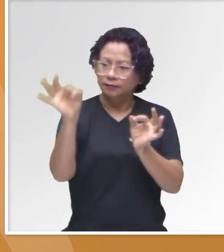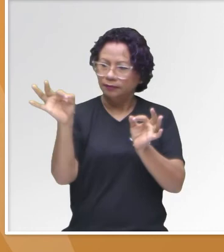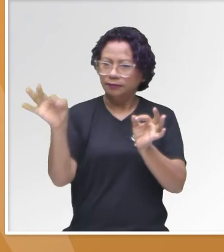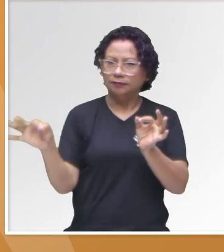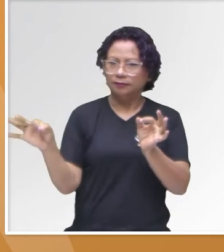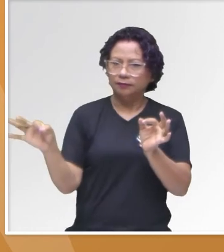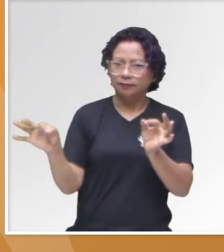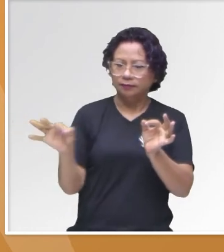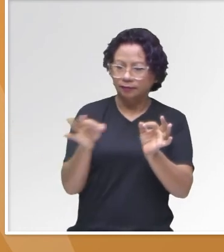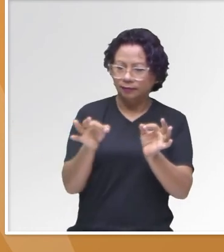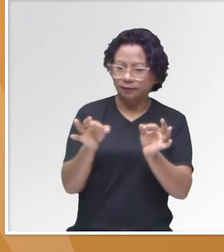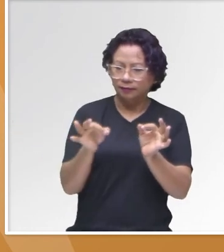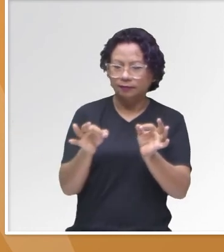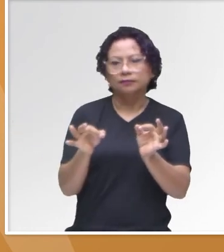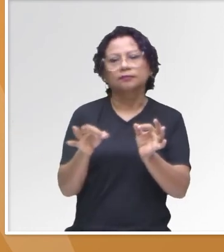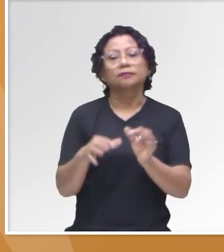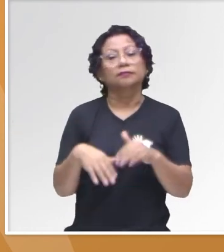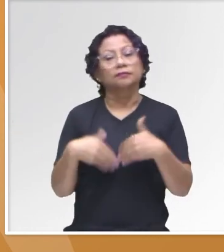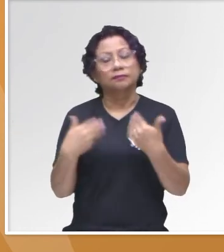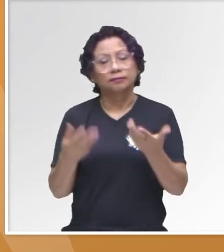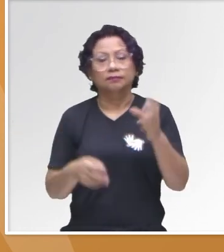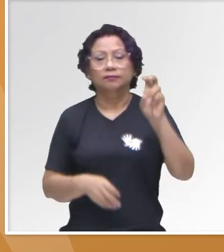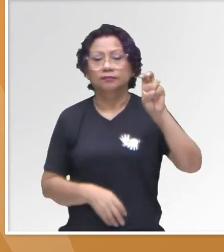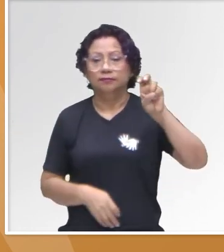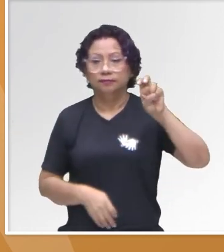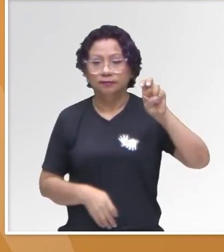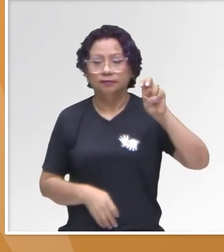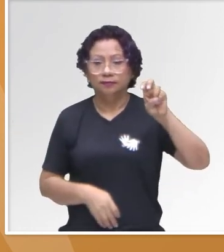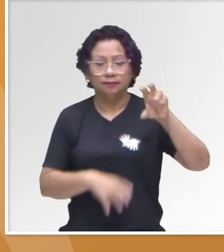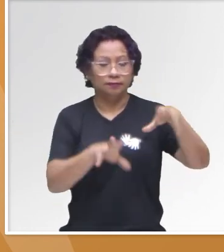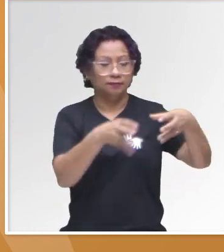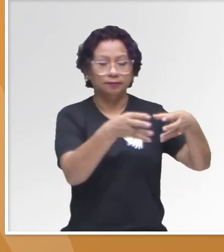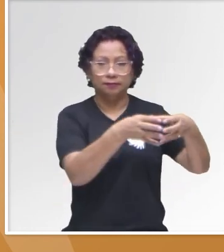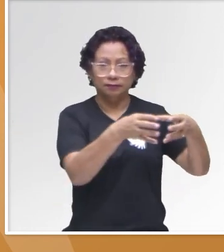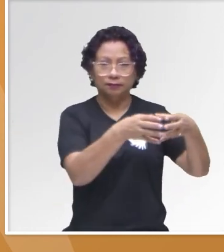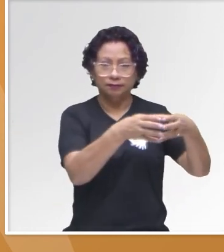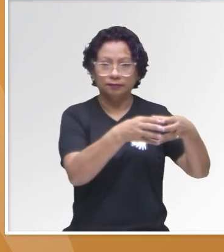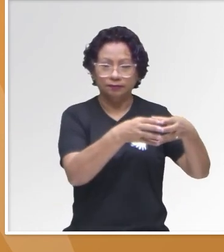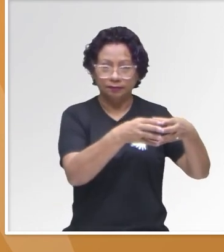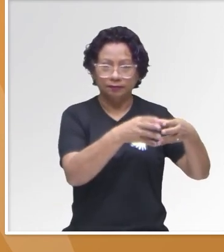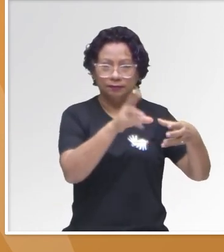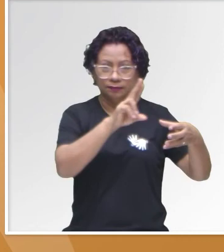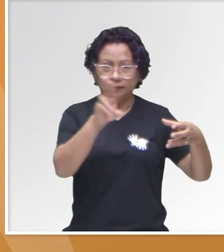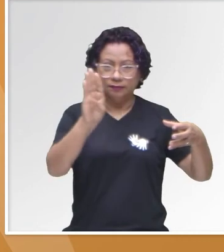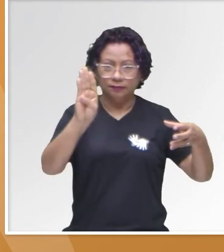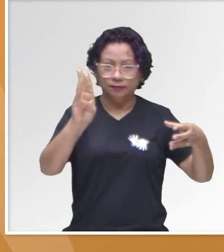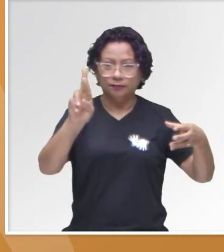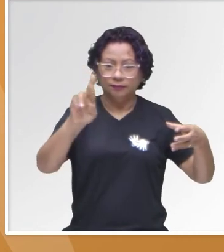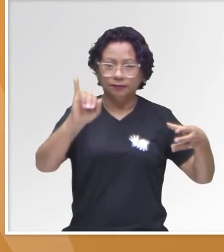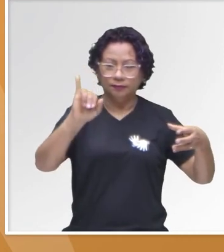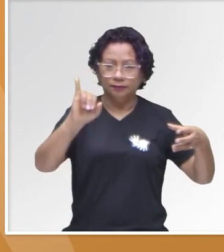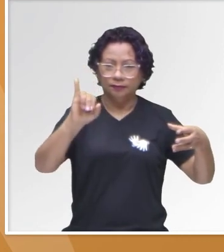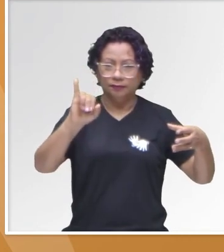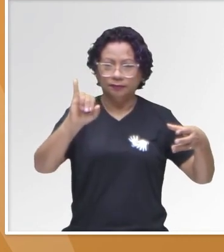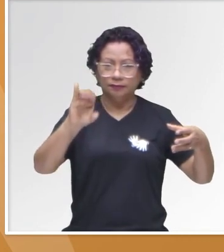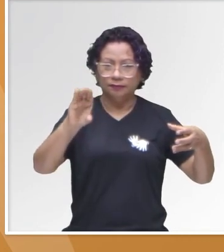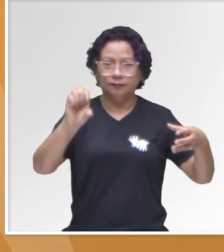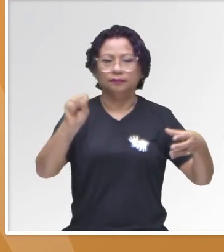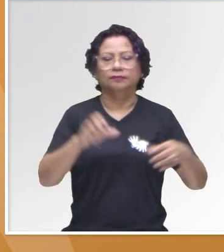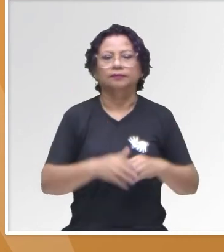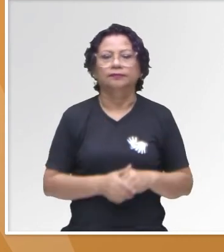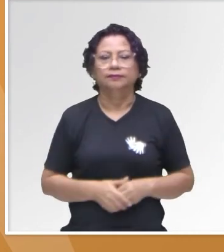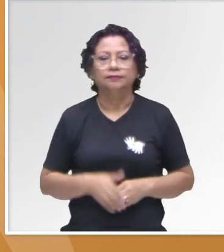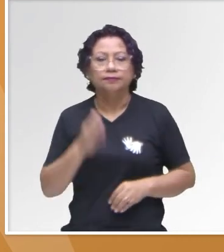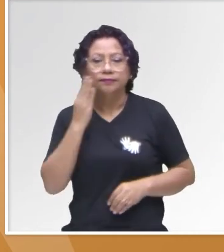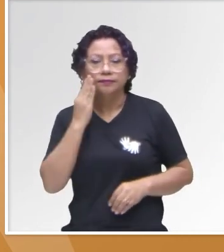localizar cada um deles, né? Então são esses os países que fazem parte dos BRICS. Agora a gente vai ver aí algumas tabelinhas que eu vou colocar para